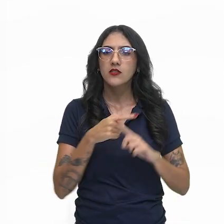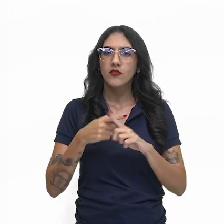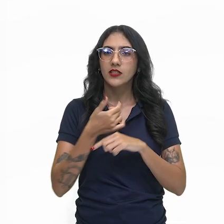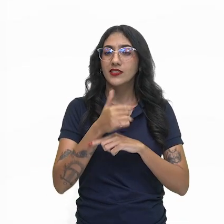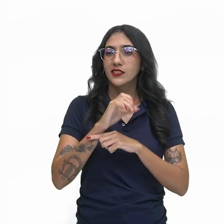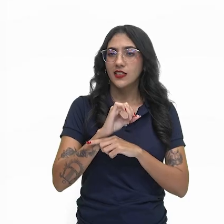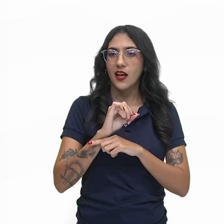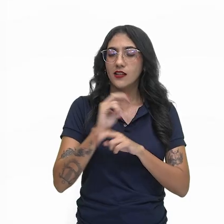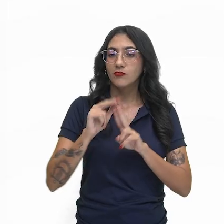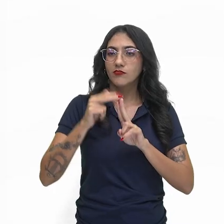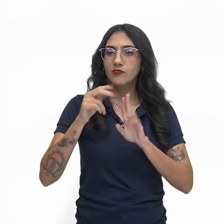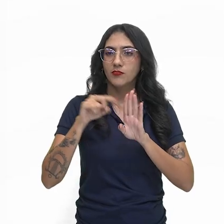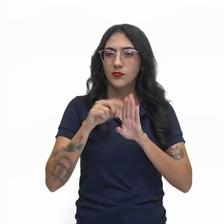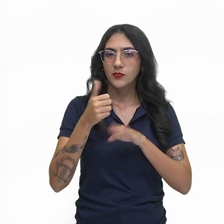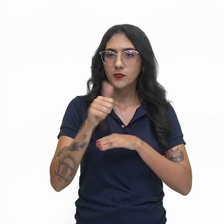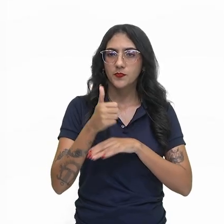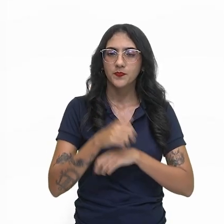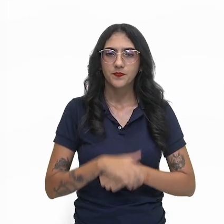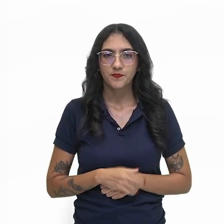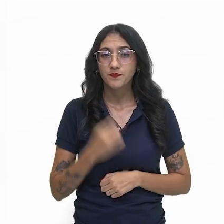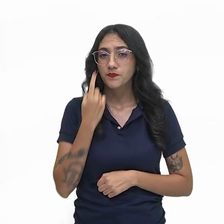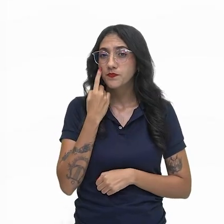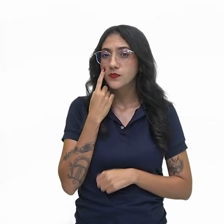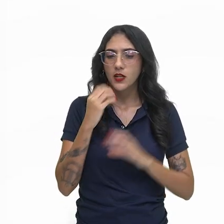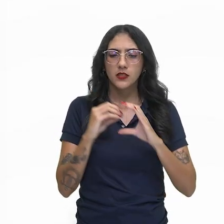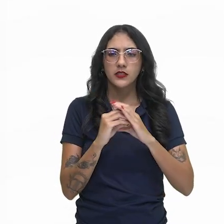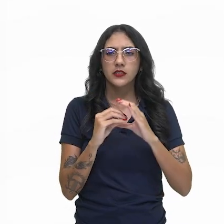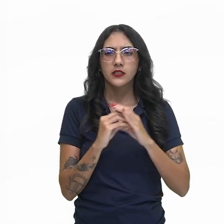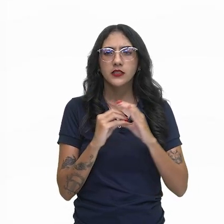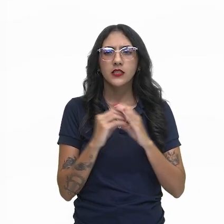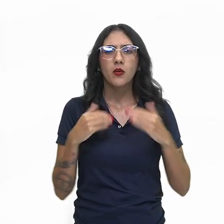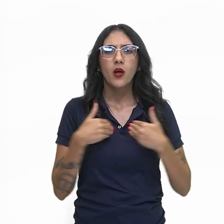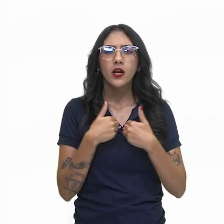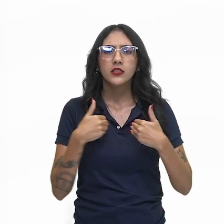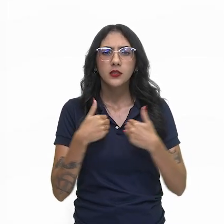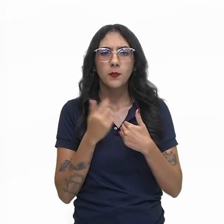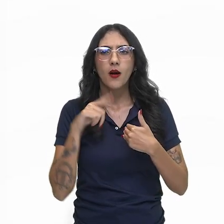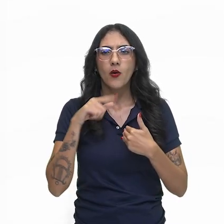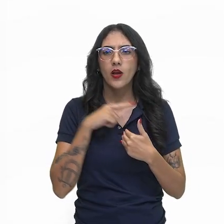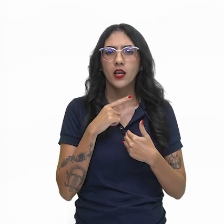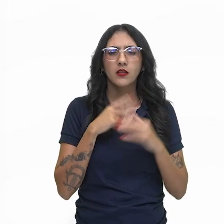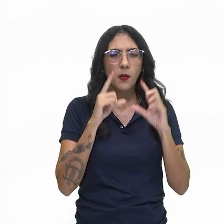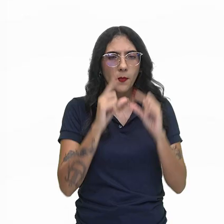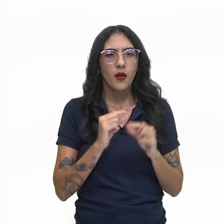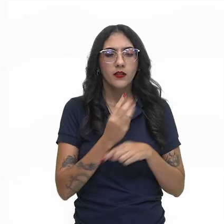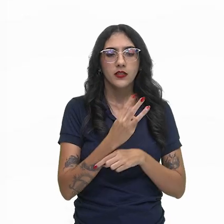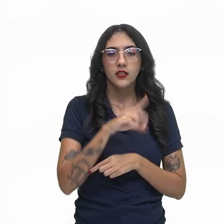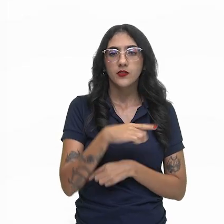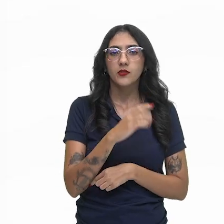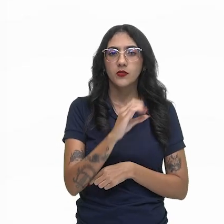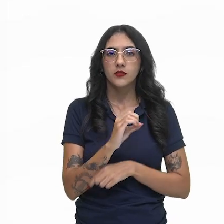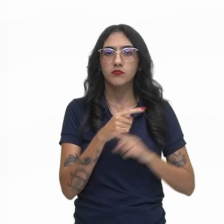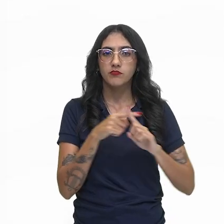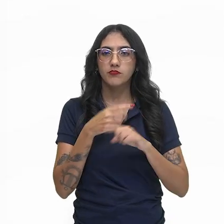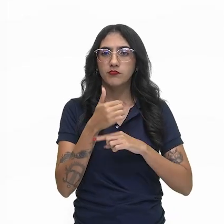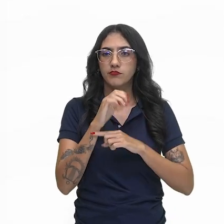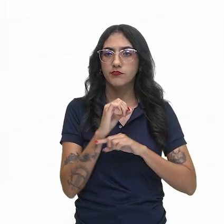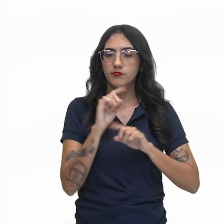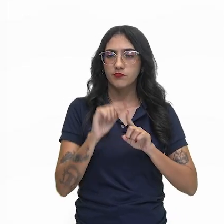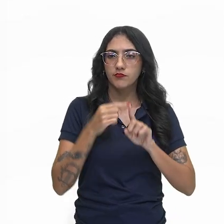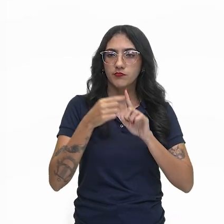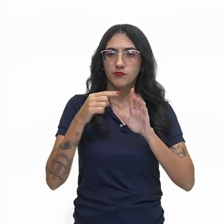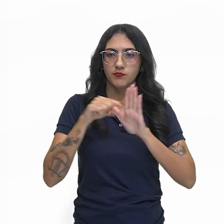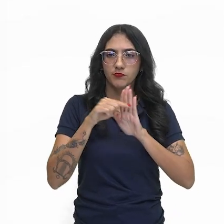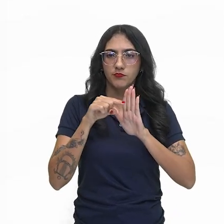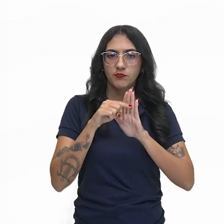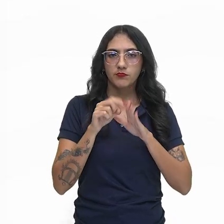metros. Tamanho médio de uma célula animal, 3 vezes 10 a menos 5 metros. Como é